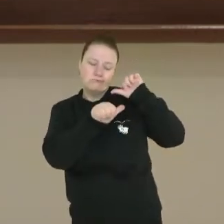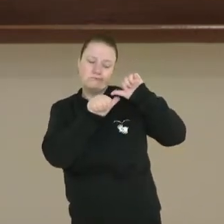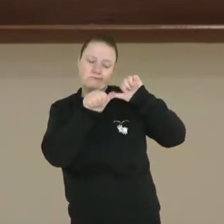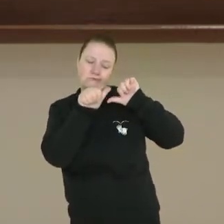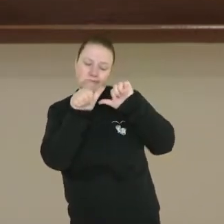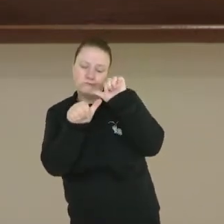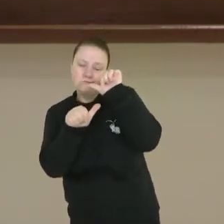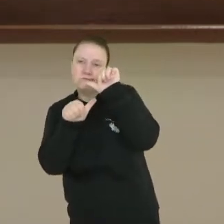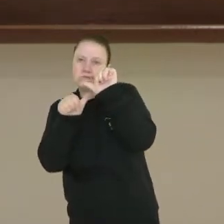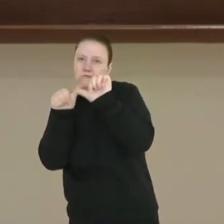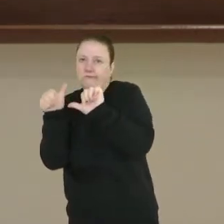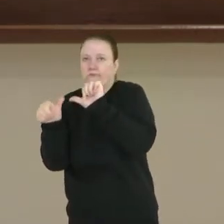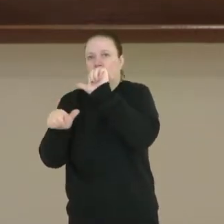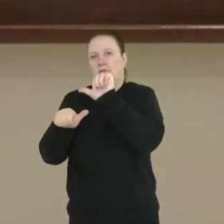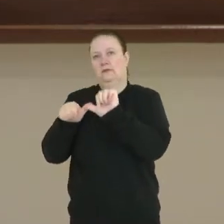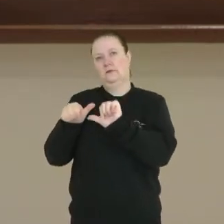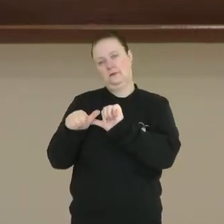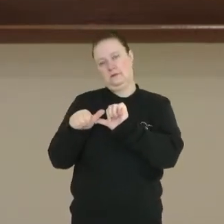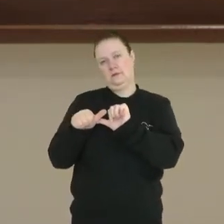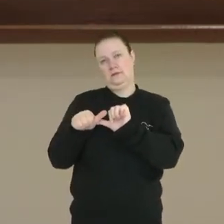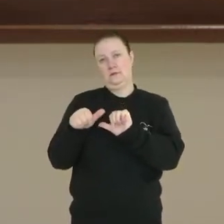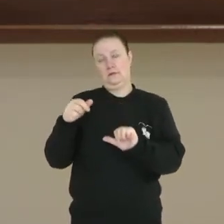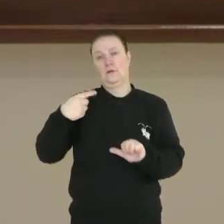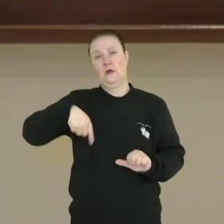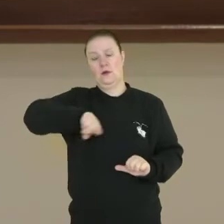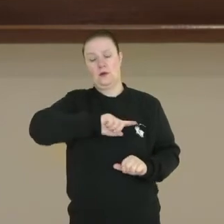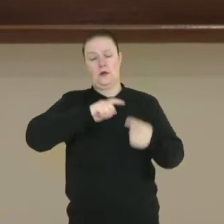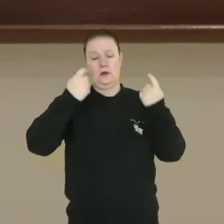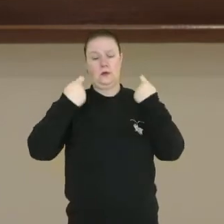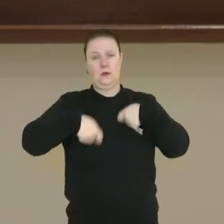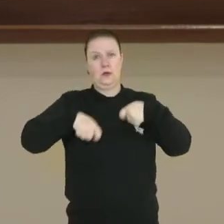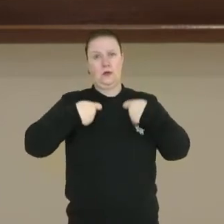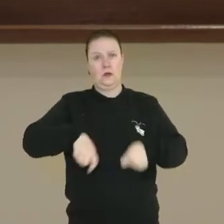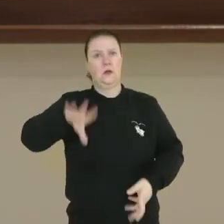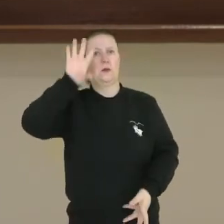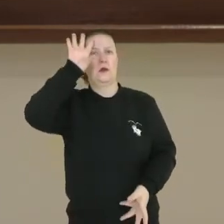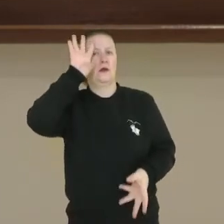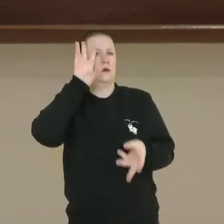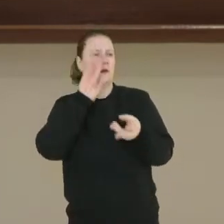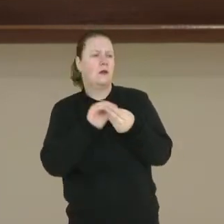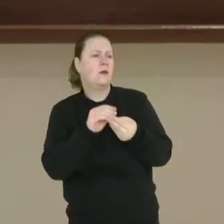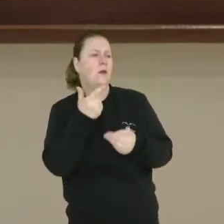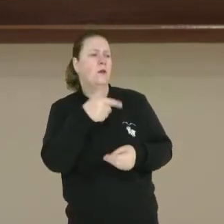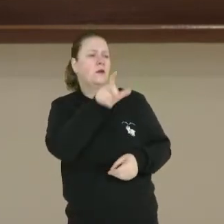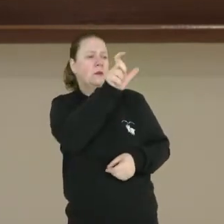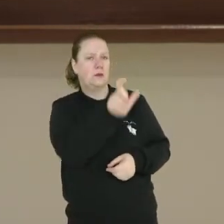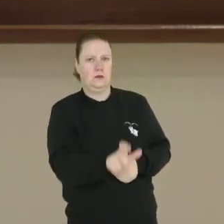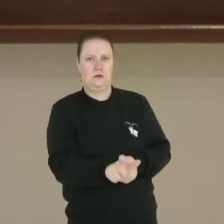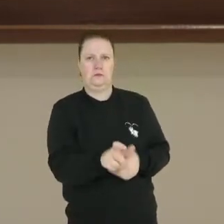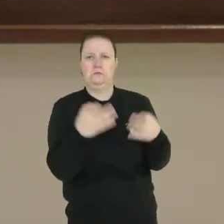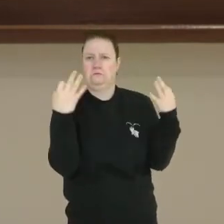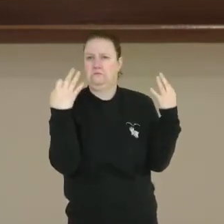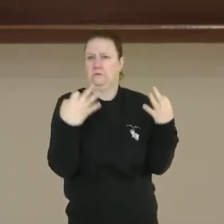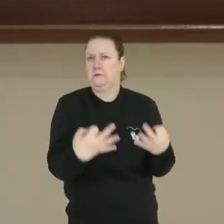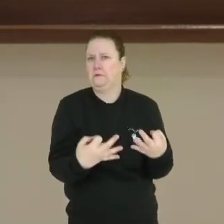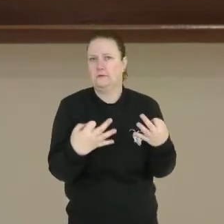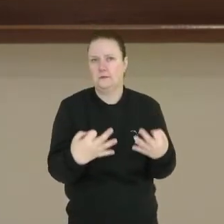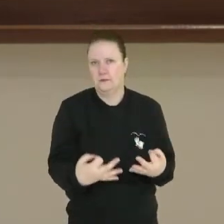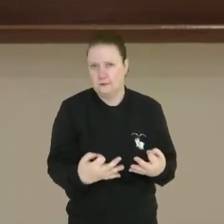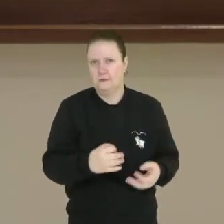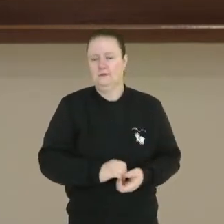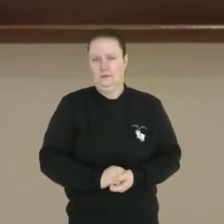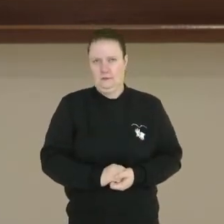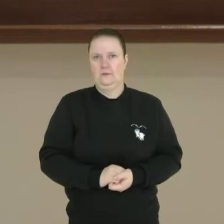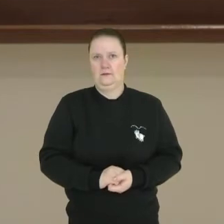a questão de compreender o outro. Se eu compreendo o outro, perfeito, certo? Então, se eu